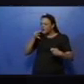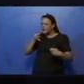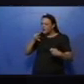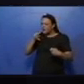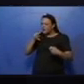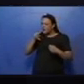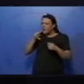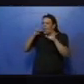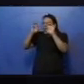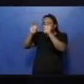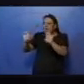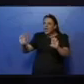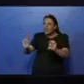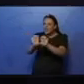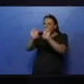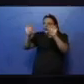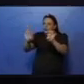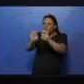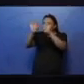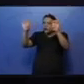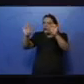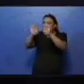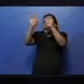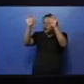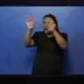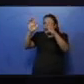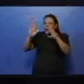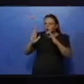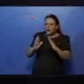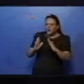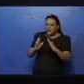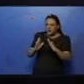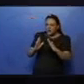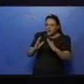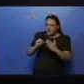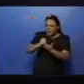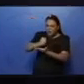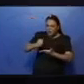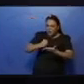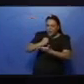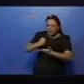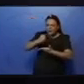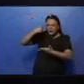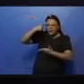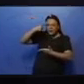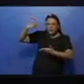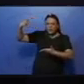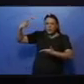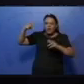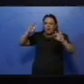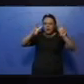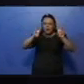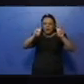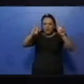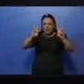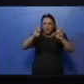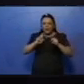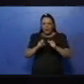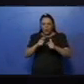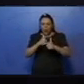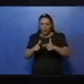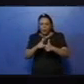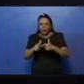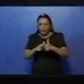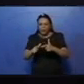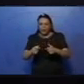de uma casa que sustentam o teto. E esse teto seria o quê? A tese, a problemática. Então